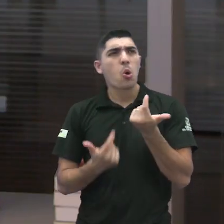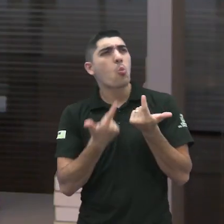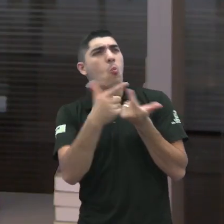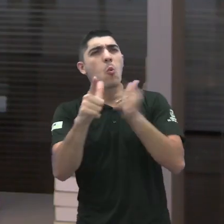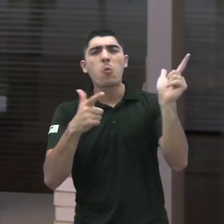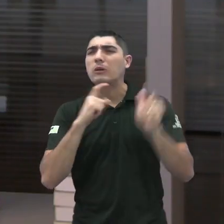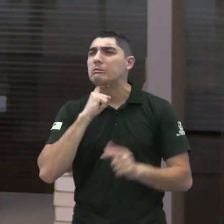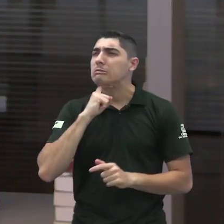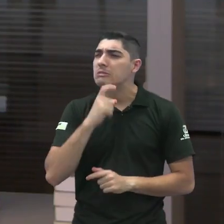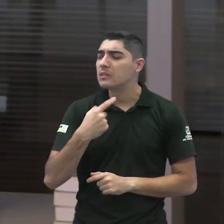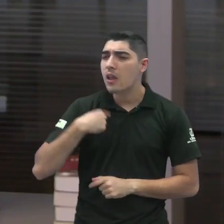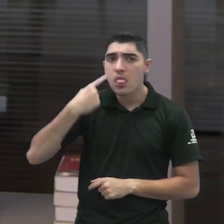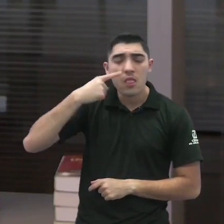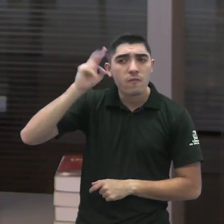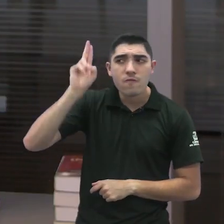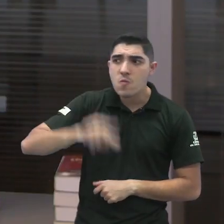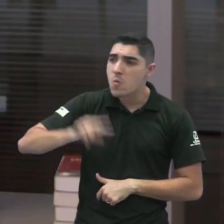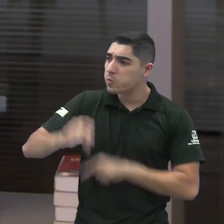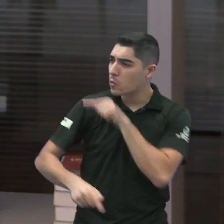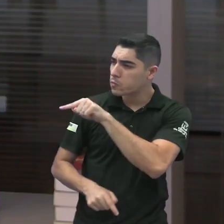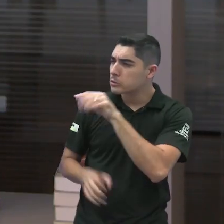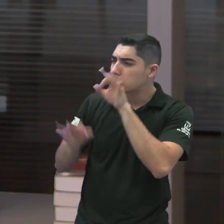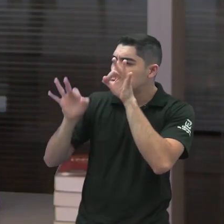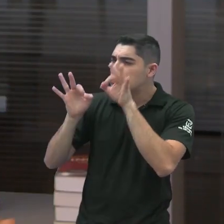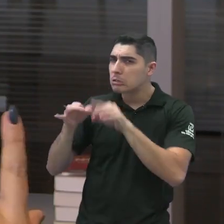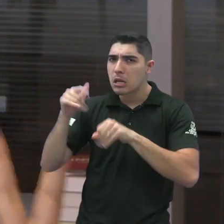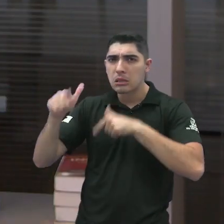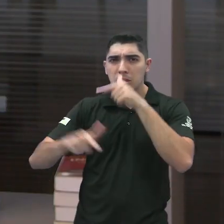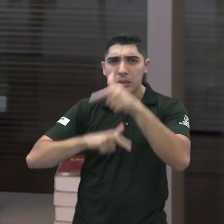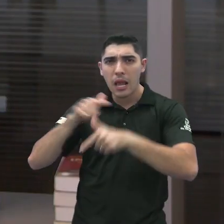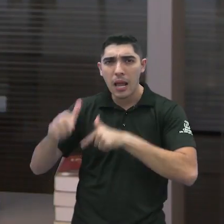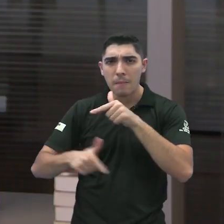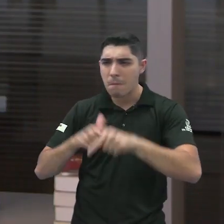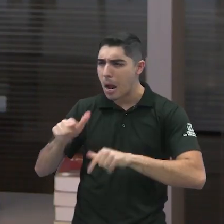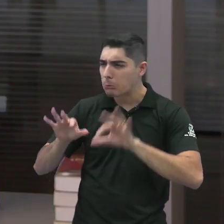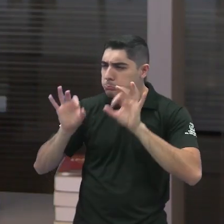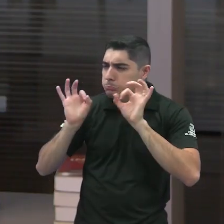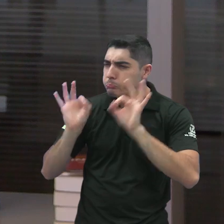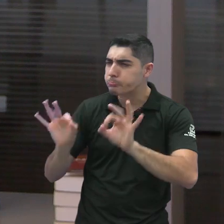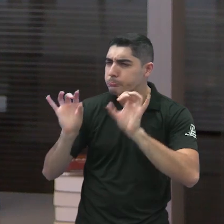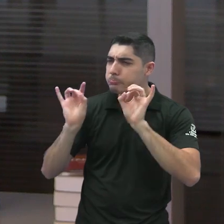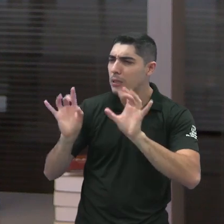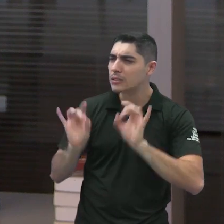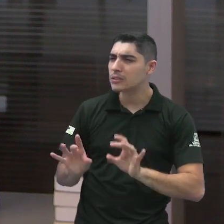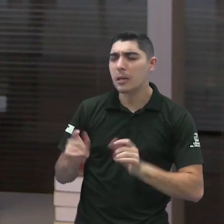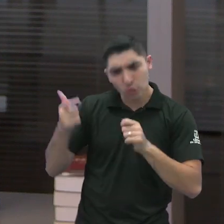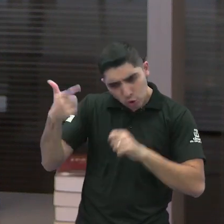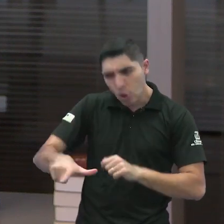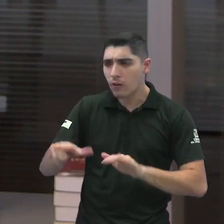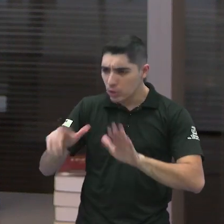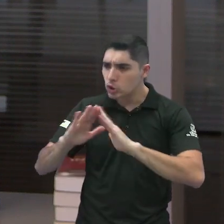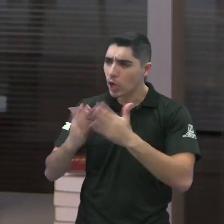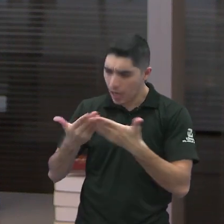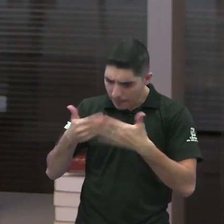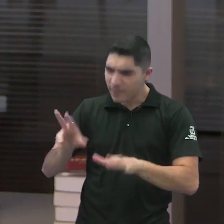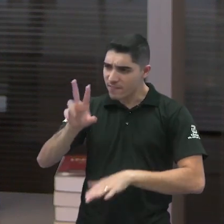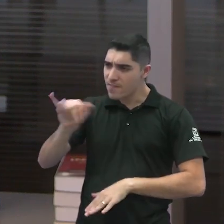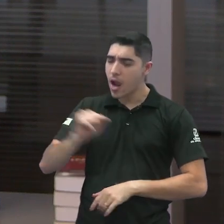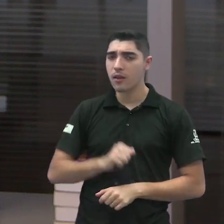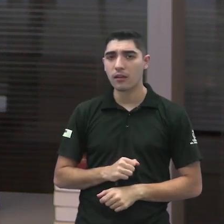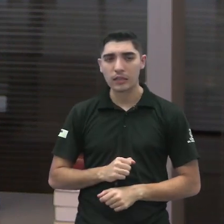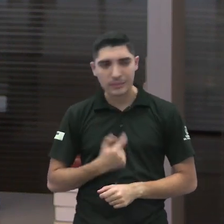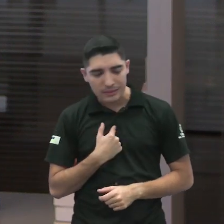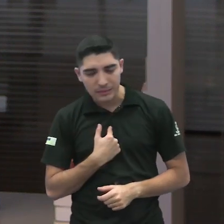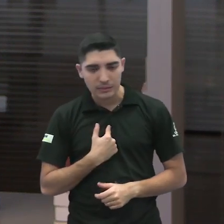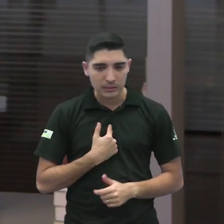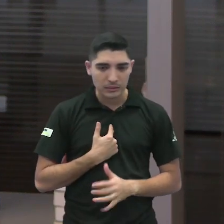teve, eu nunca vi em nenhum outro lugar. O jeito com que você olha para as coisas também é diferente e a gente precisa abrir isso de